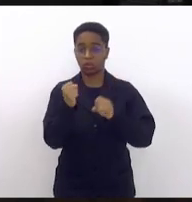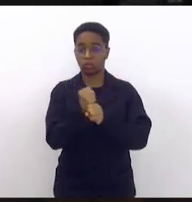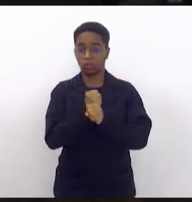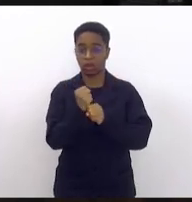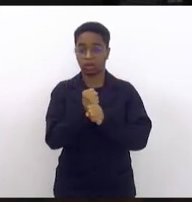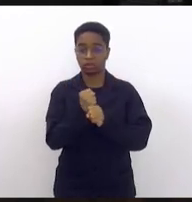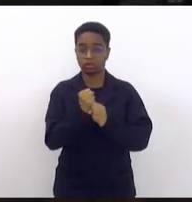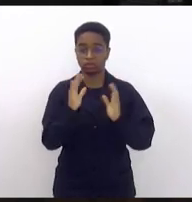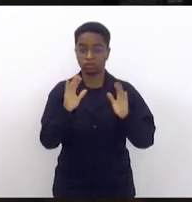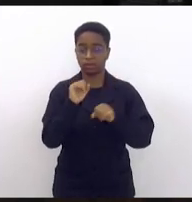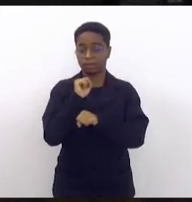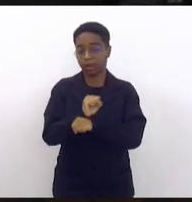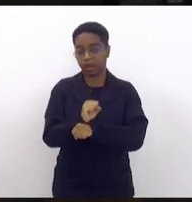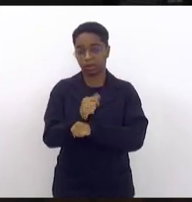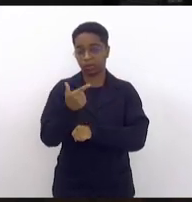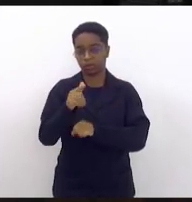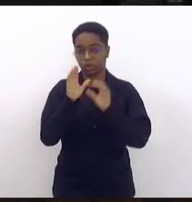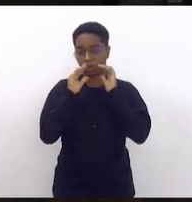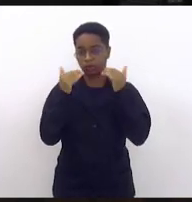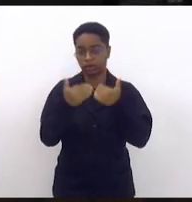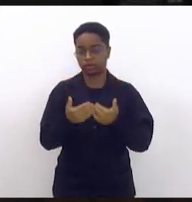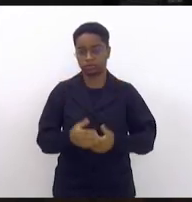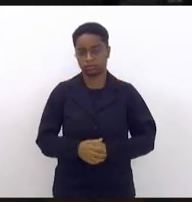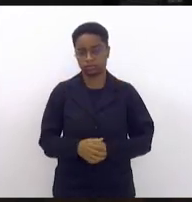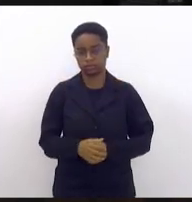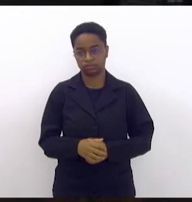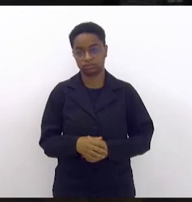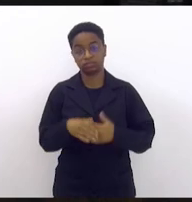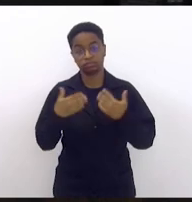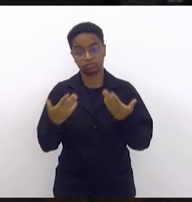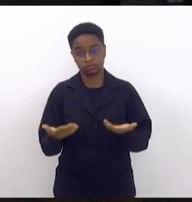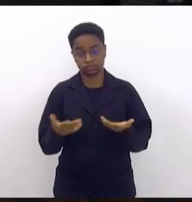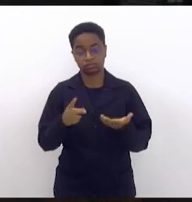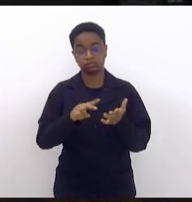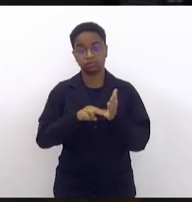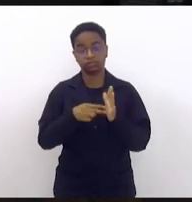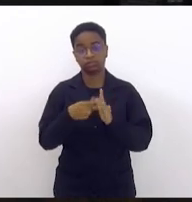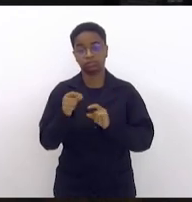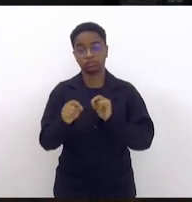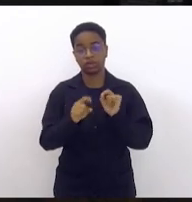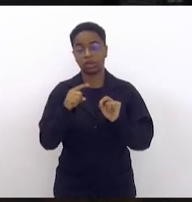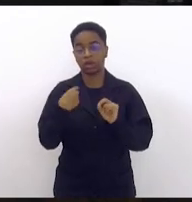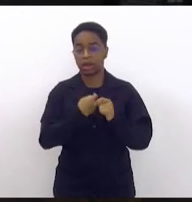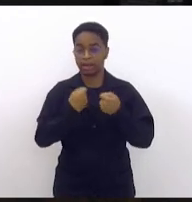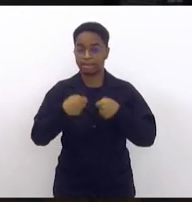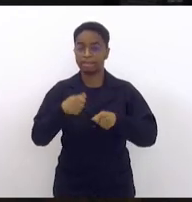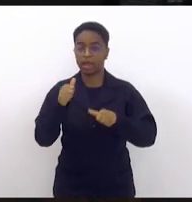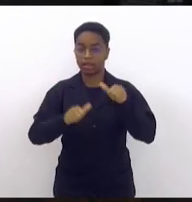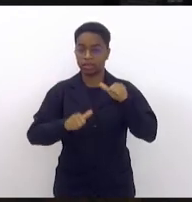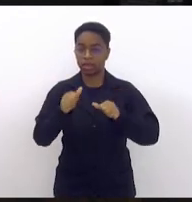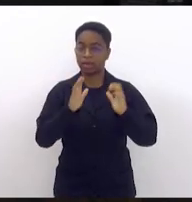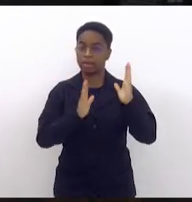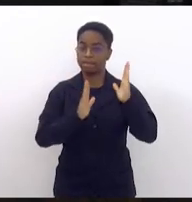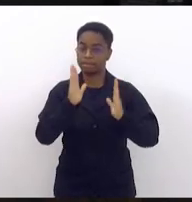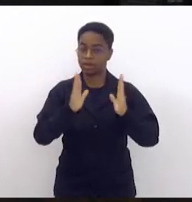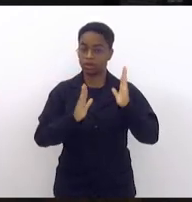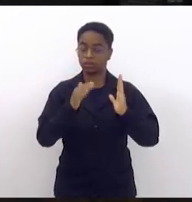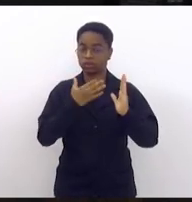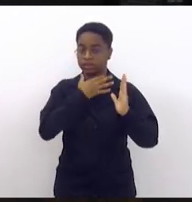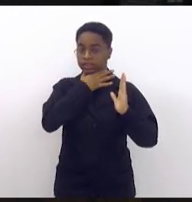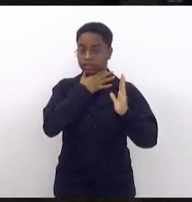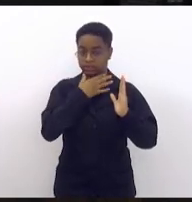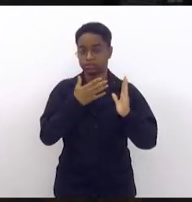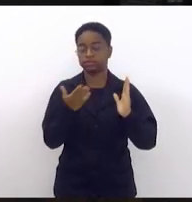houvesse uma Conferência estadual de juventude ou seja eh só nós analisarmos os períodos de apertos